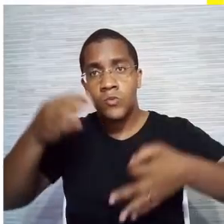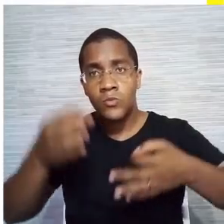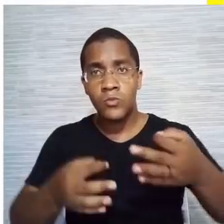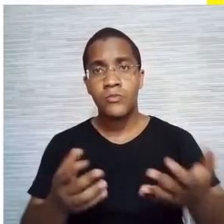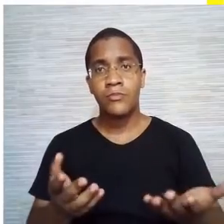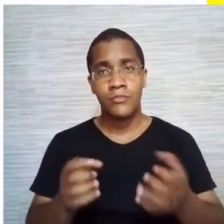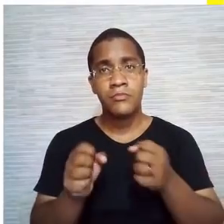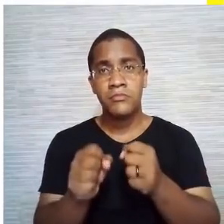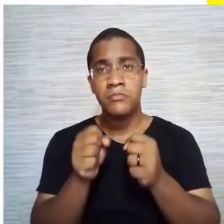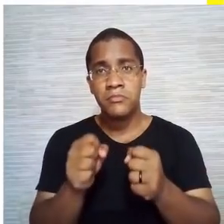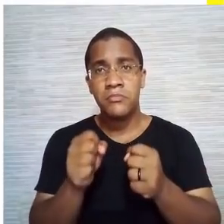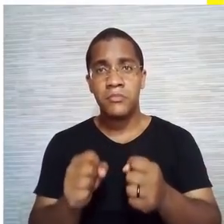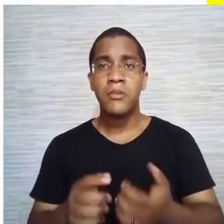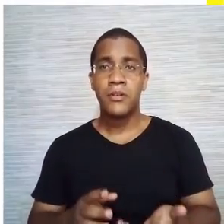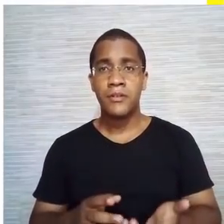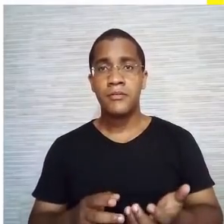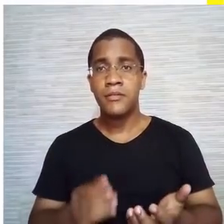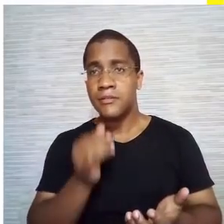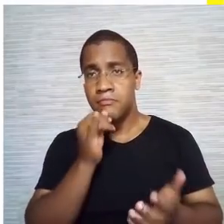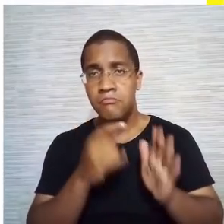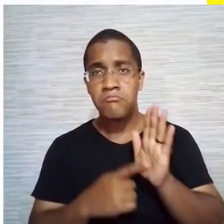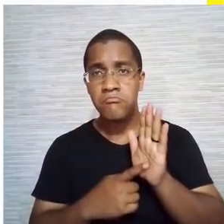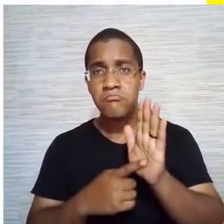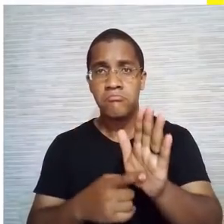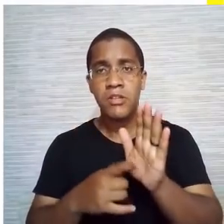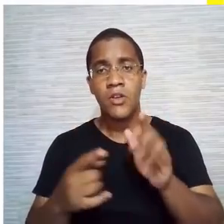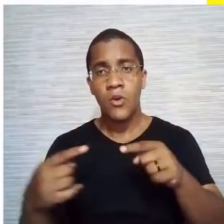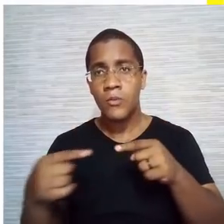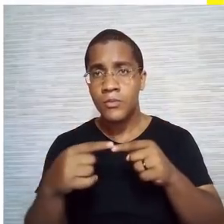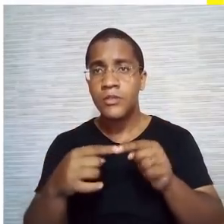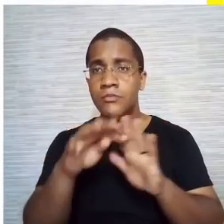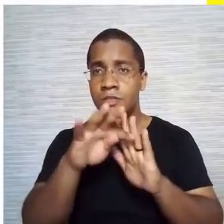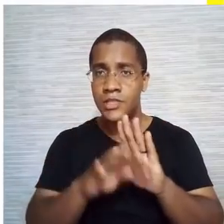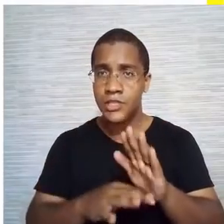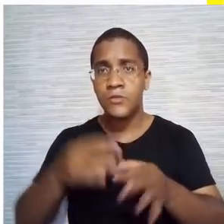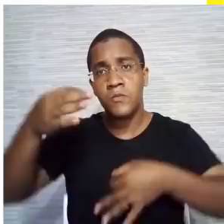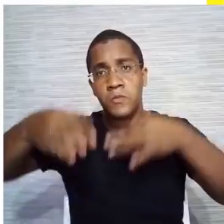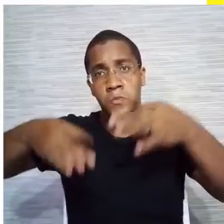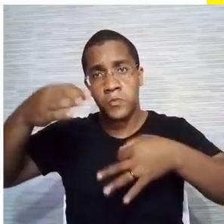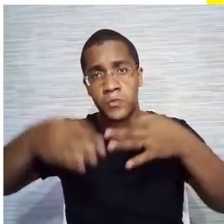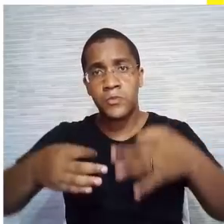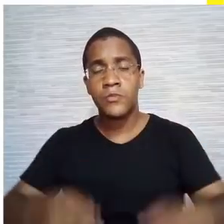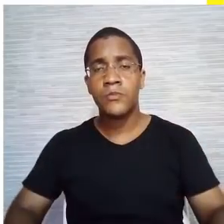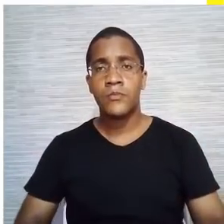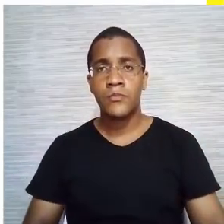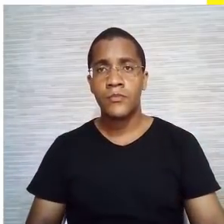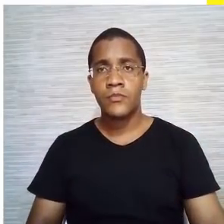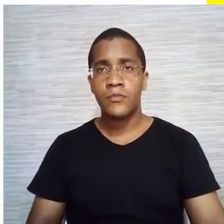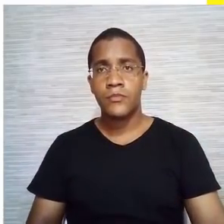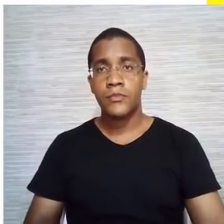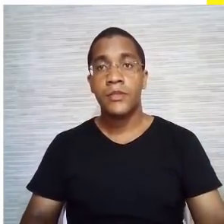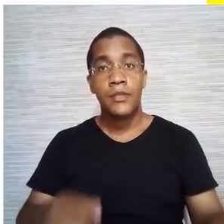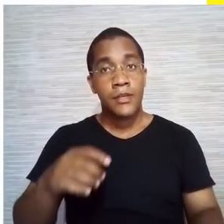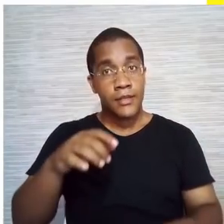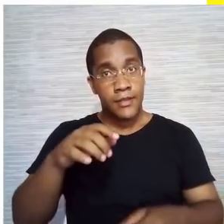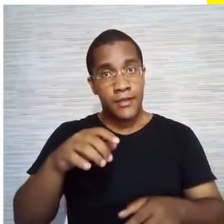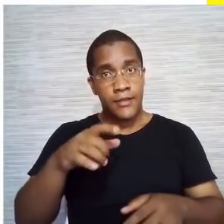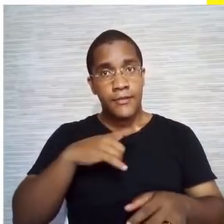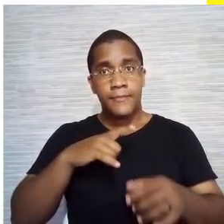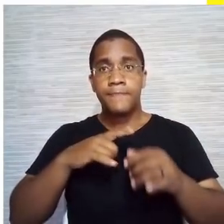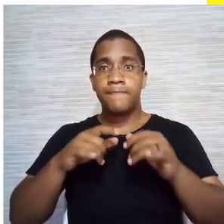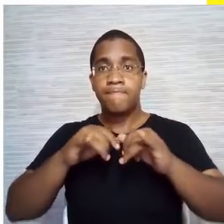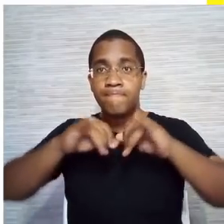pegarem este assunto e fazer justamente um texto, um gênero jurídico. A área publicitária podem